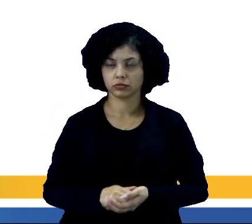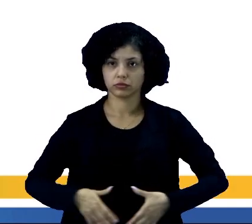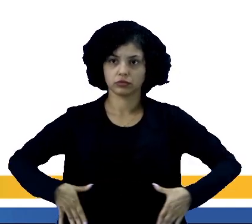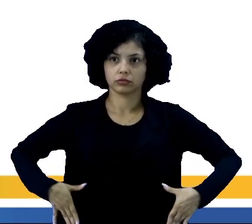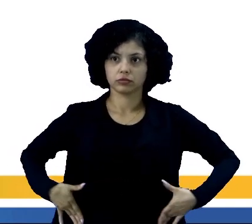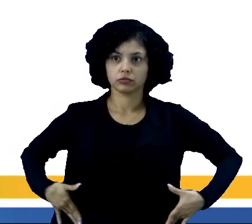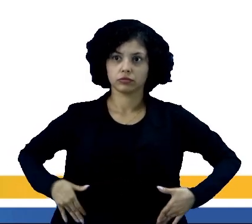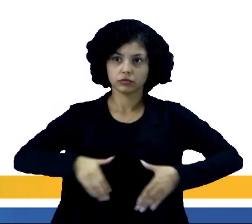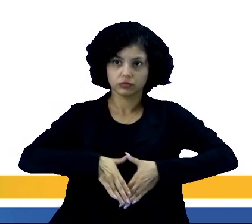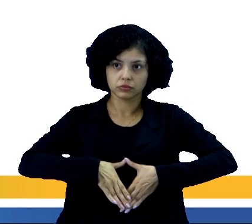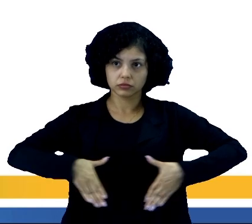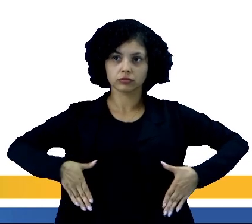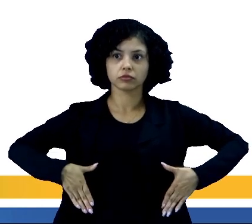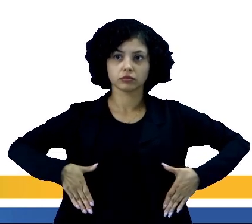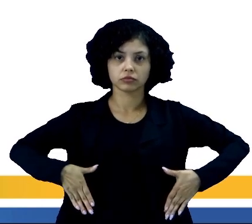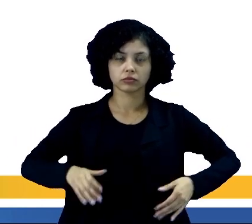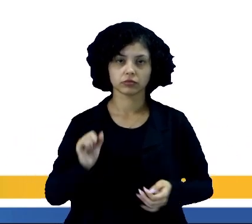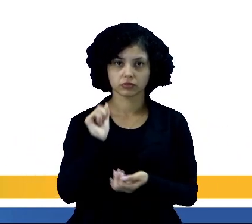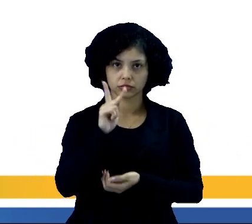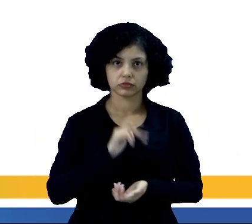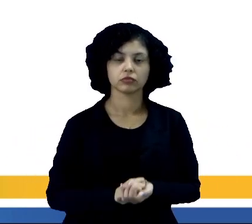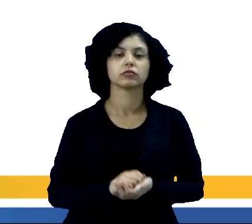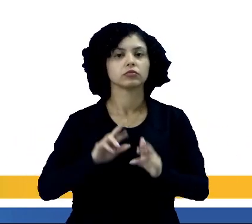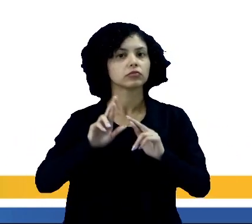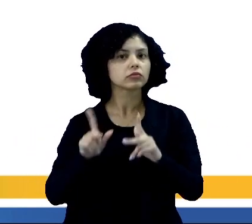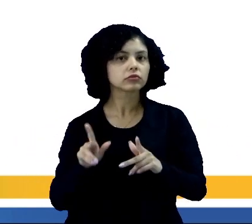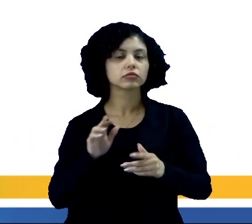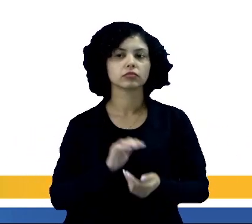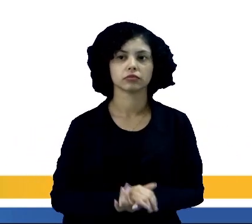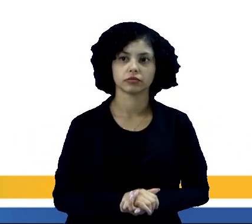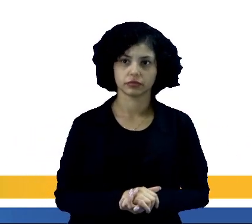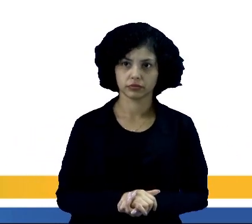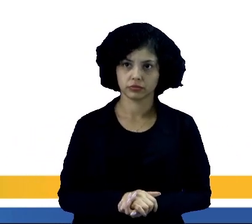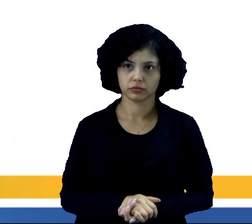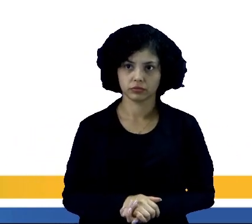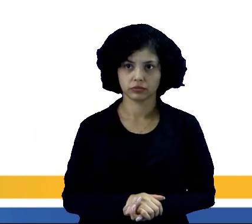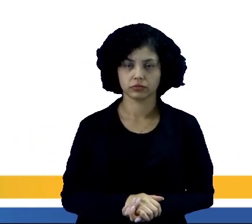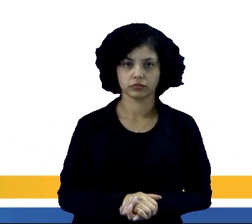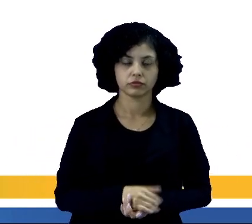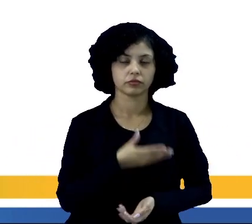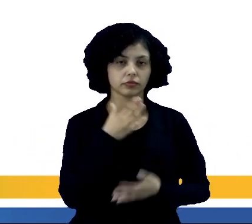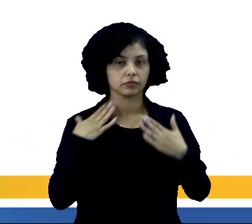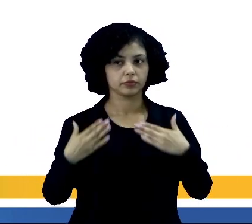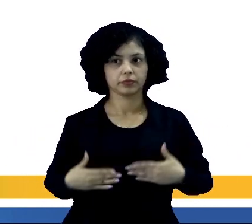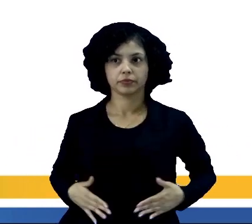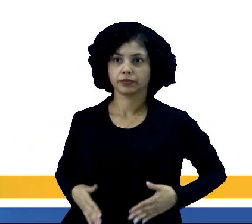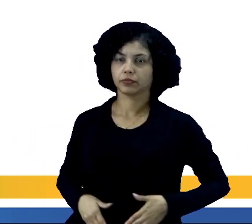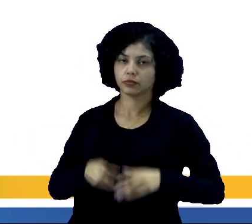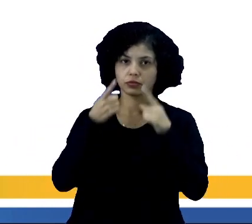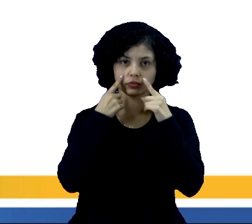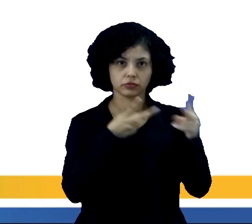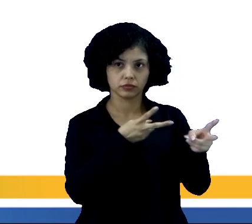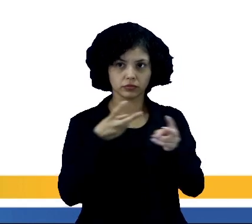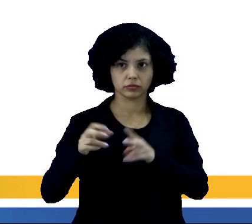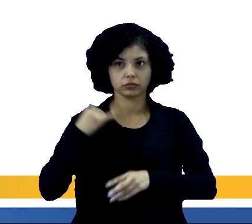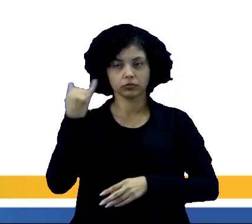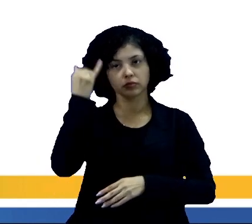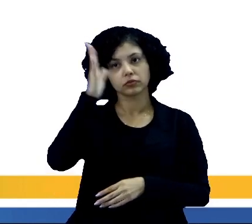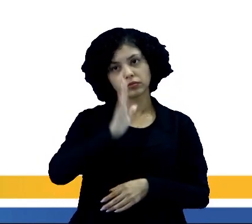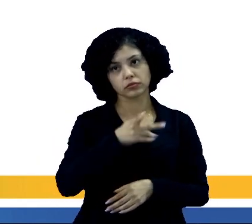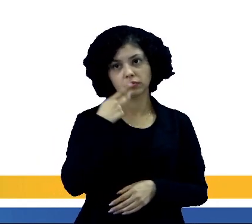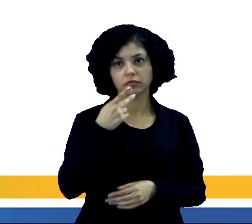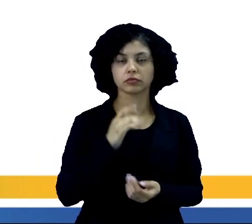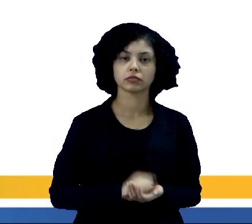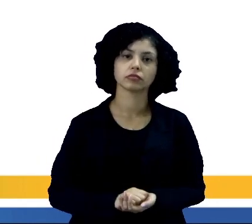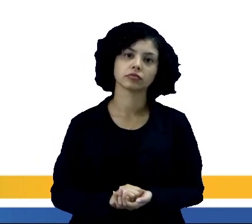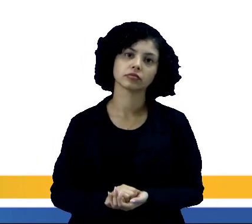das meninas é um pouco mais larga, tranquilo? Essas seriam as principais diferenças entre o corpo e a observação importante que eu já